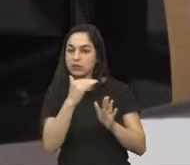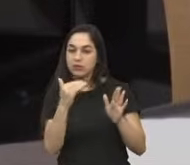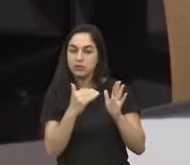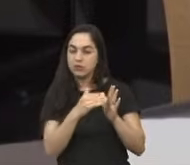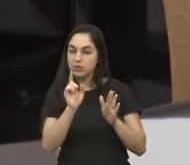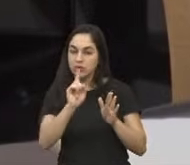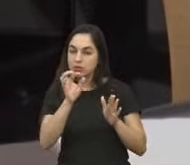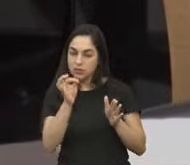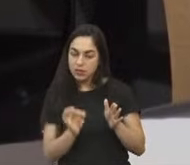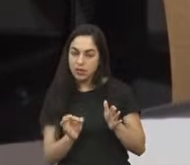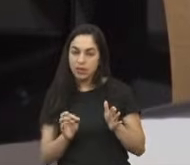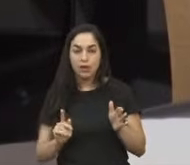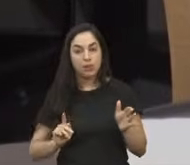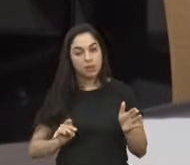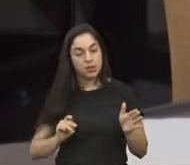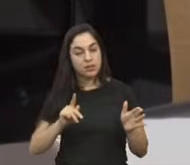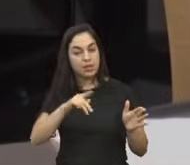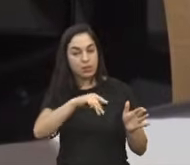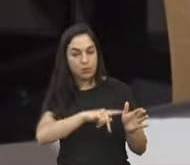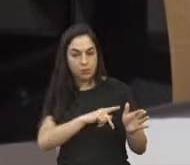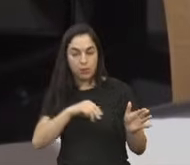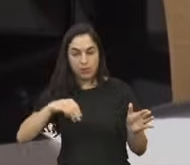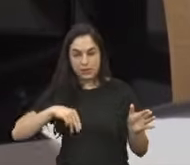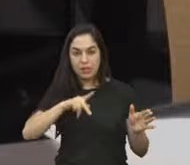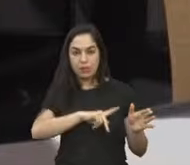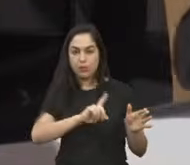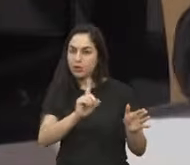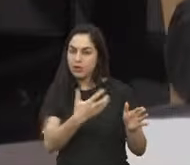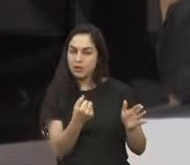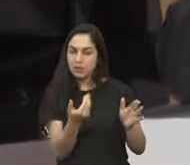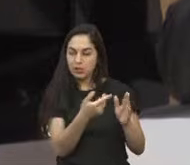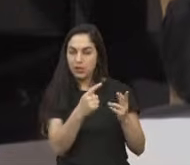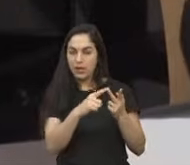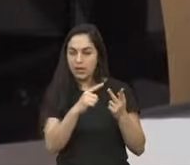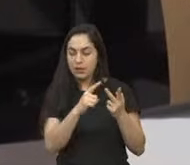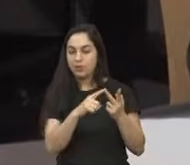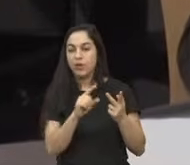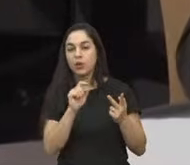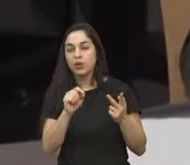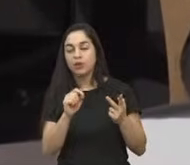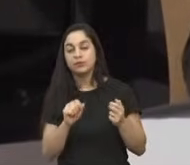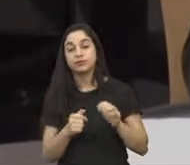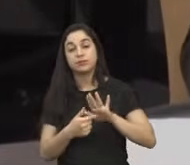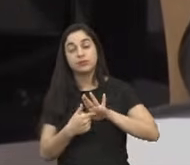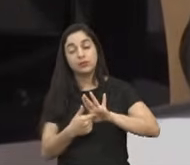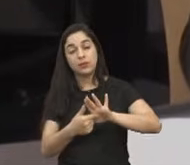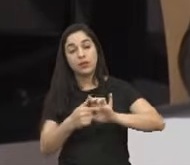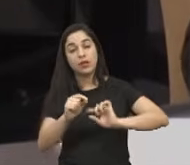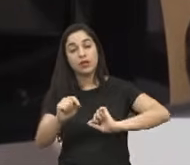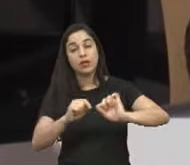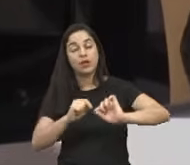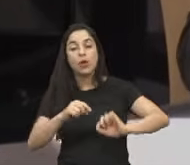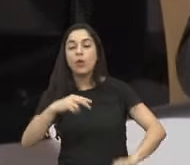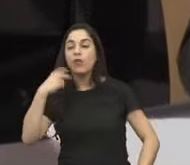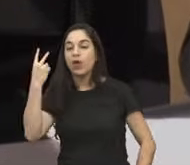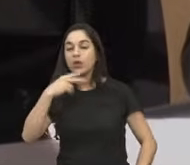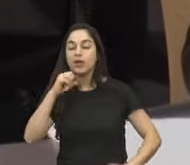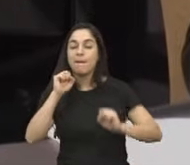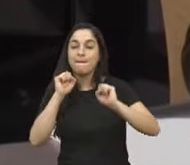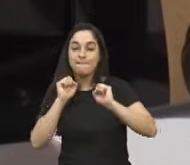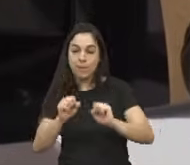Público rejeitou essa denúncia, arquivou esse processo. Eu dei esses dois exemplos para mostrar que os vereadores podem também